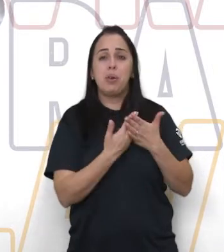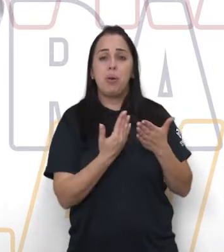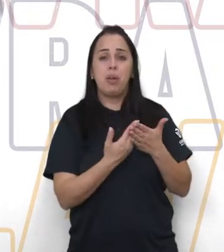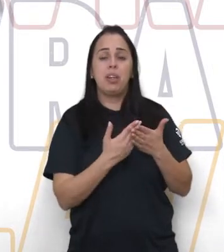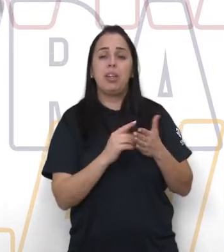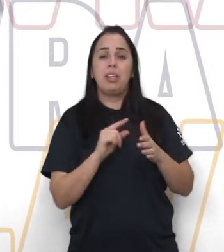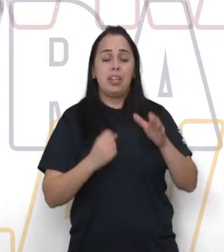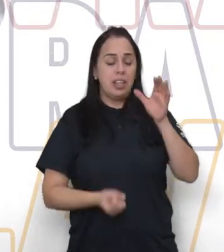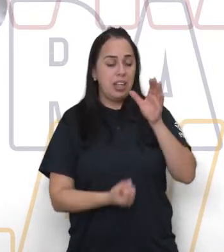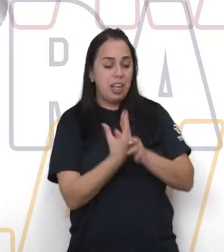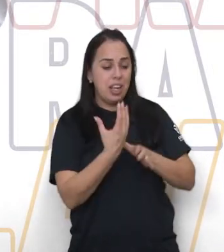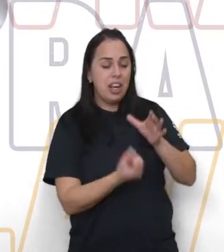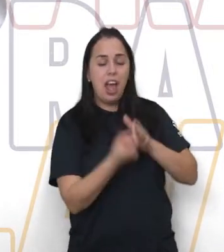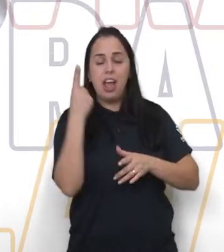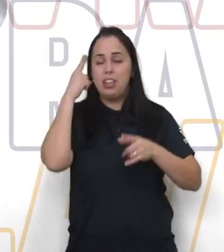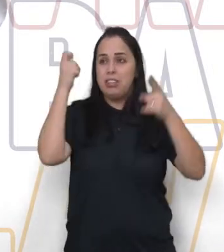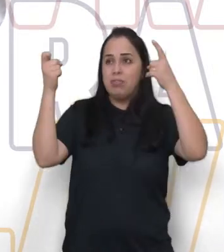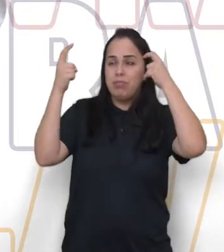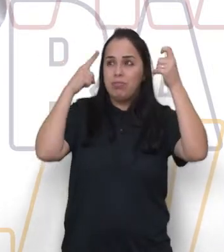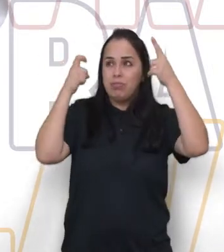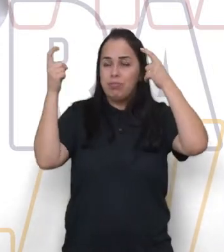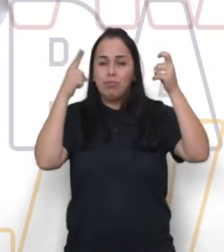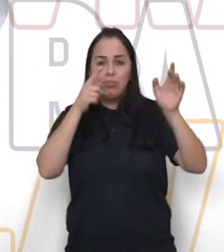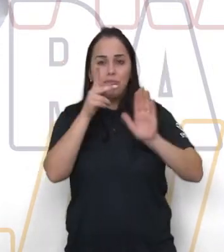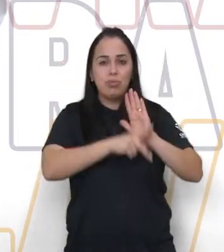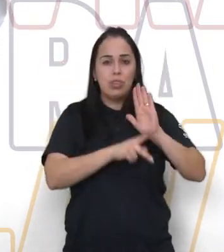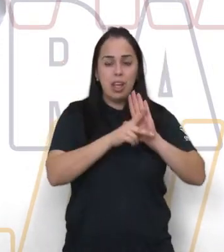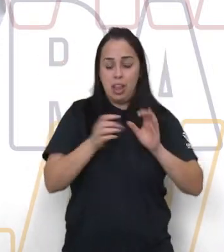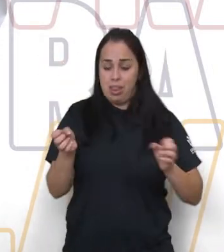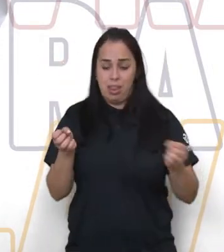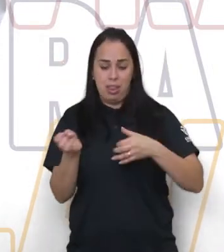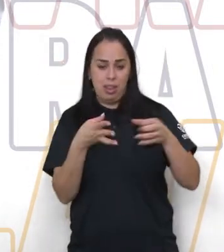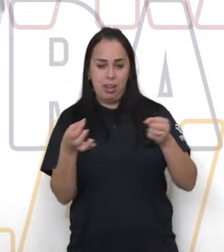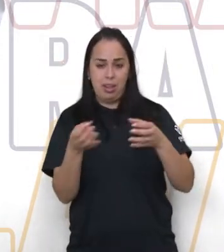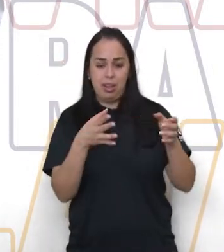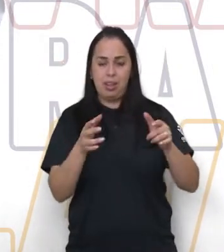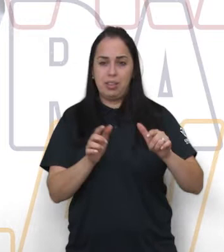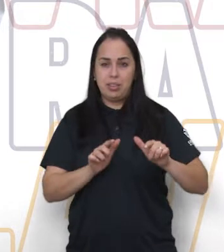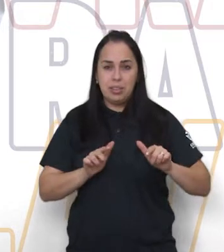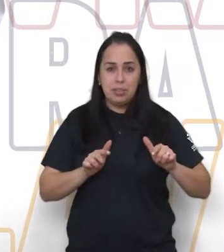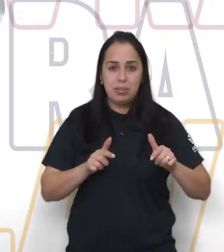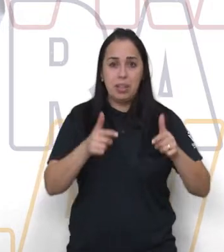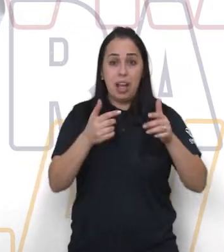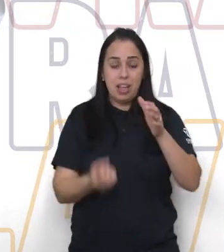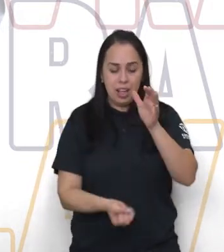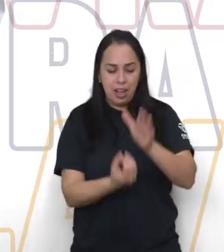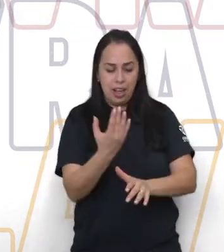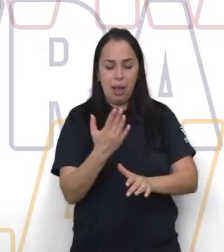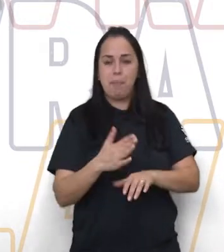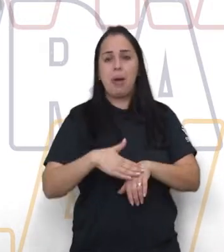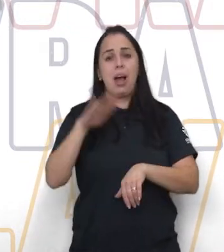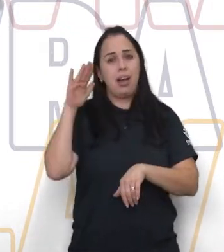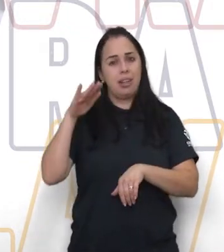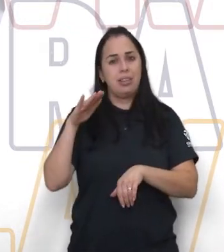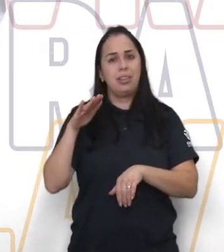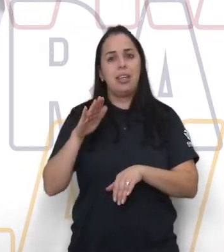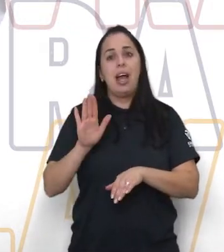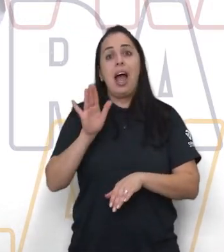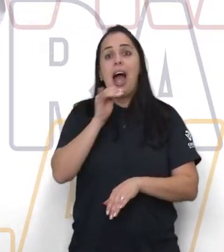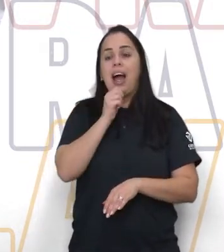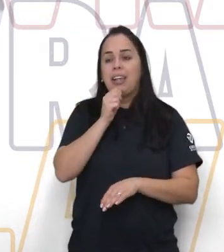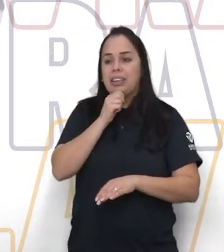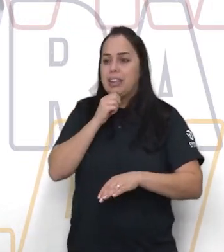Produza grandes ideias Grandes projetos Inovar mais 25 prender mais né então